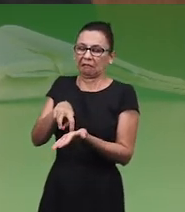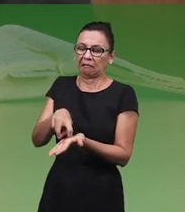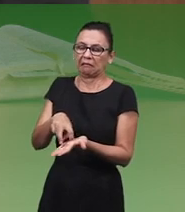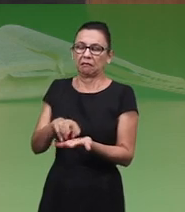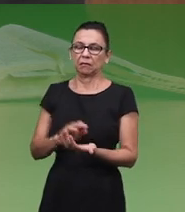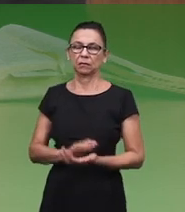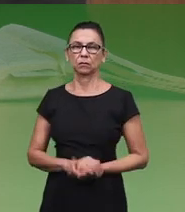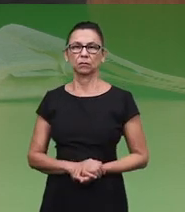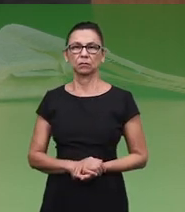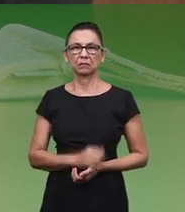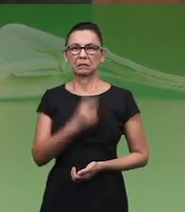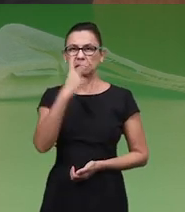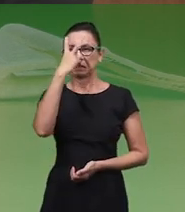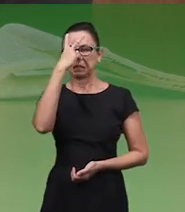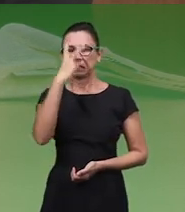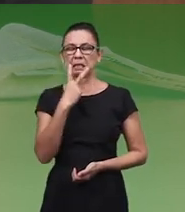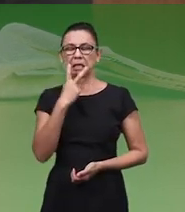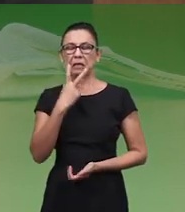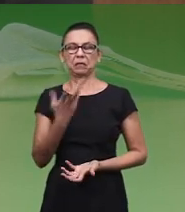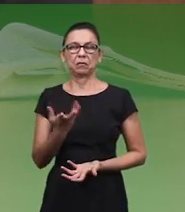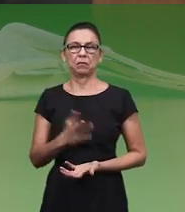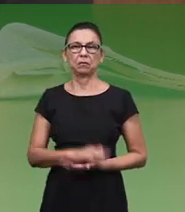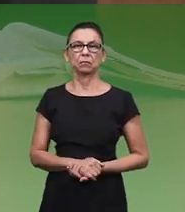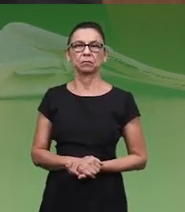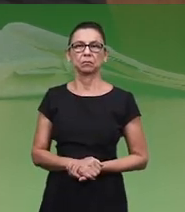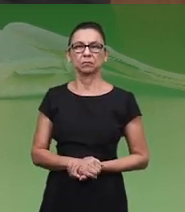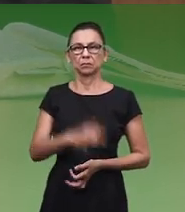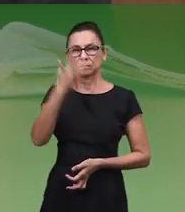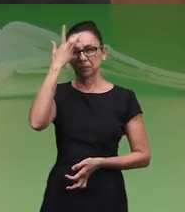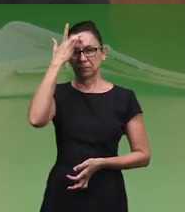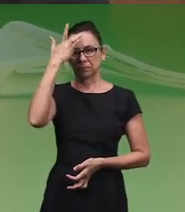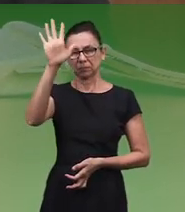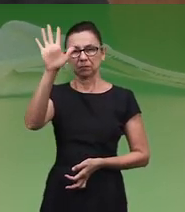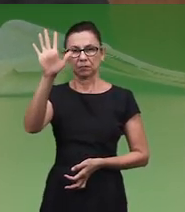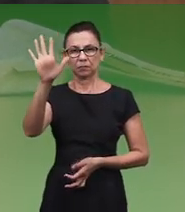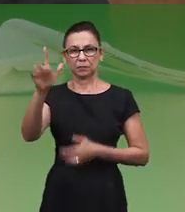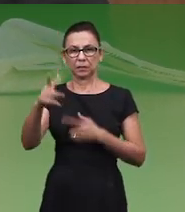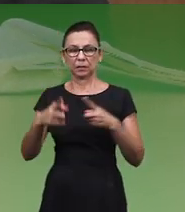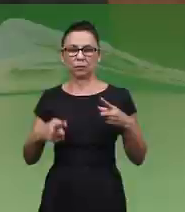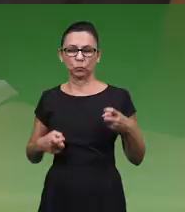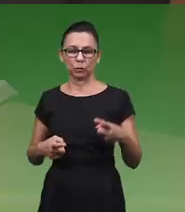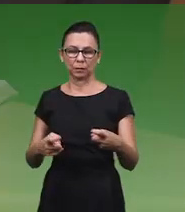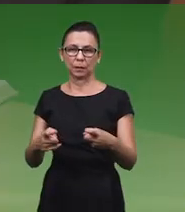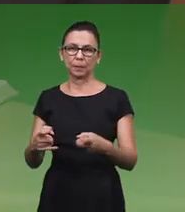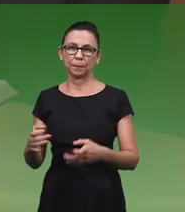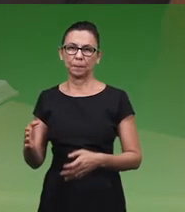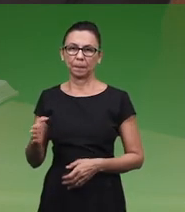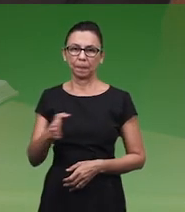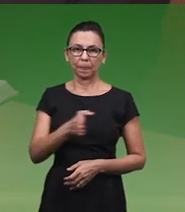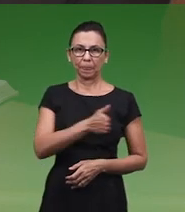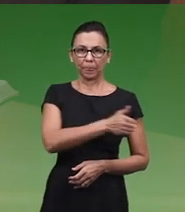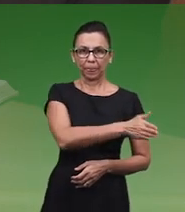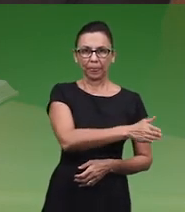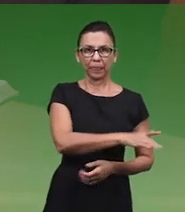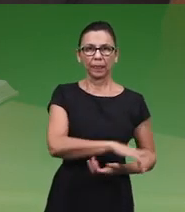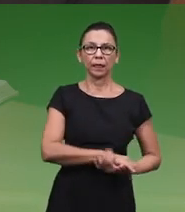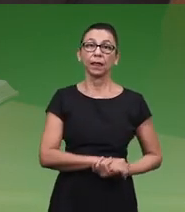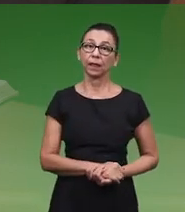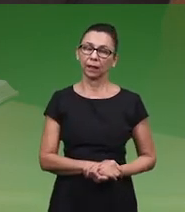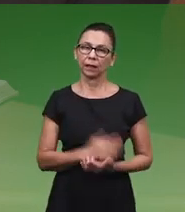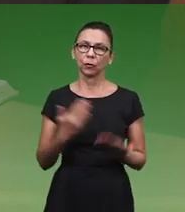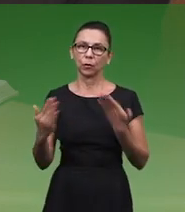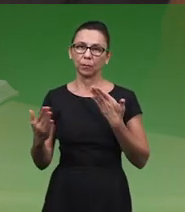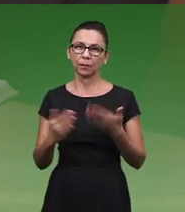rumo, cego sem visão. Agora, uma pausazinha, não é assim que o mundo